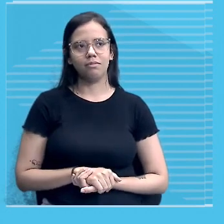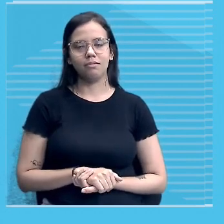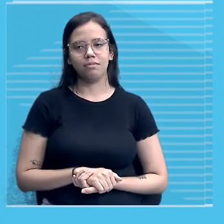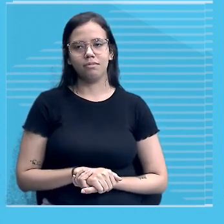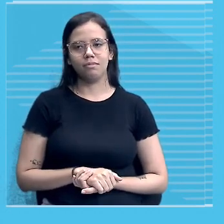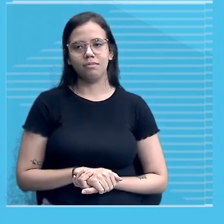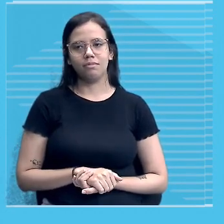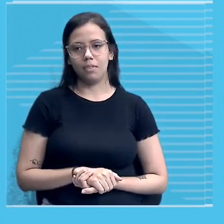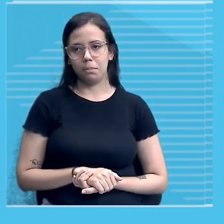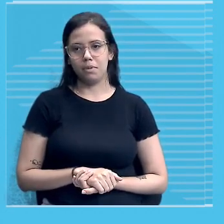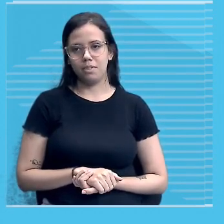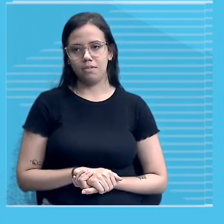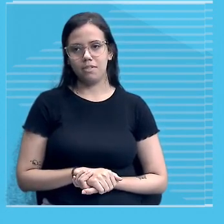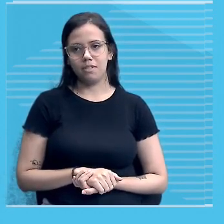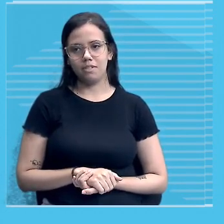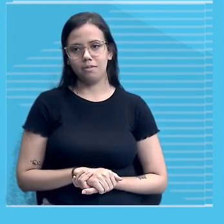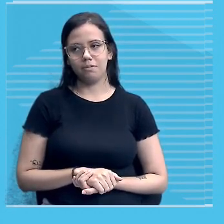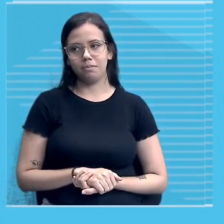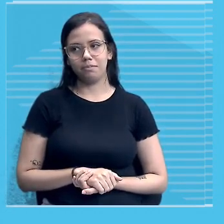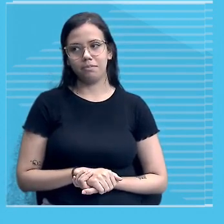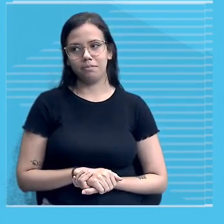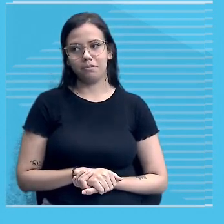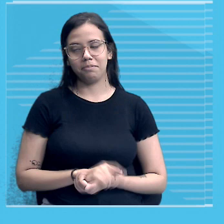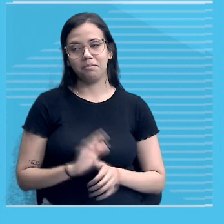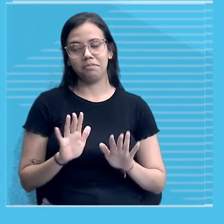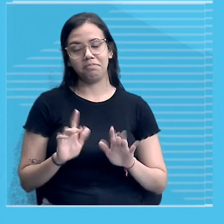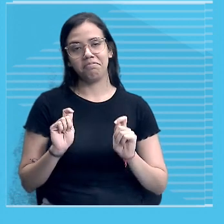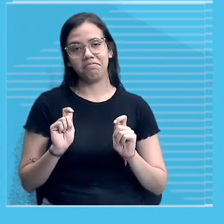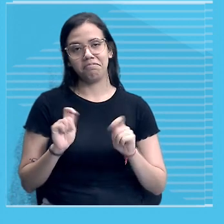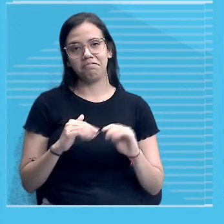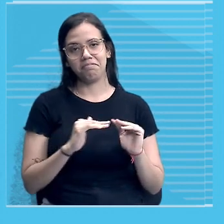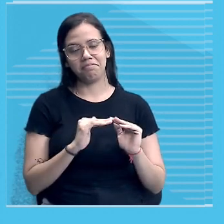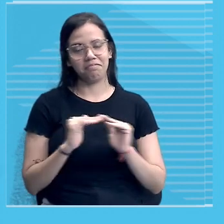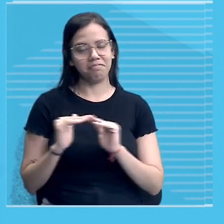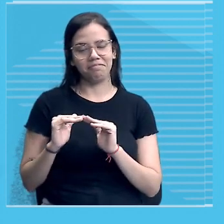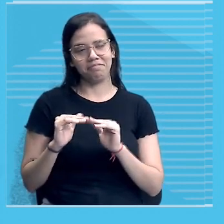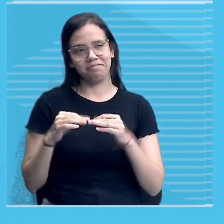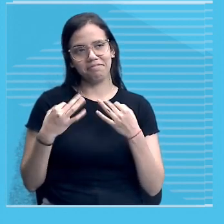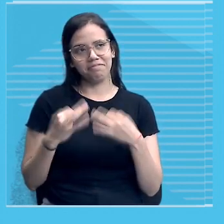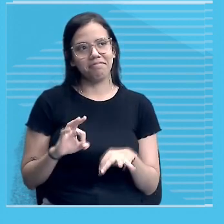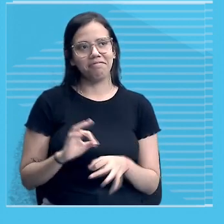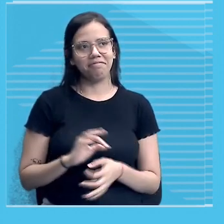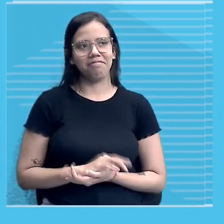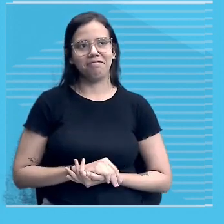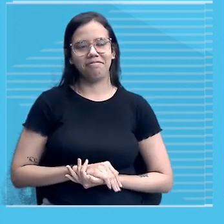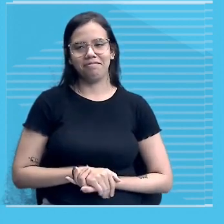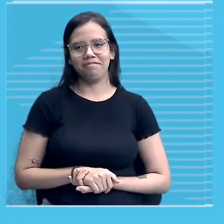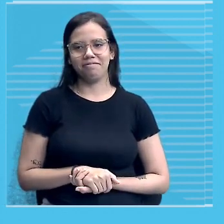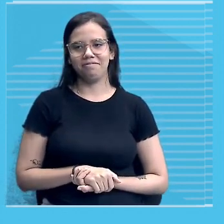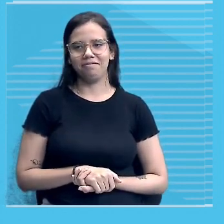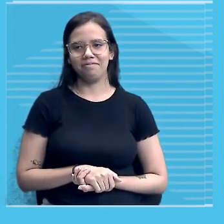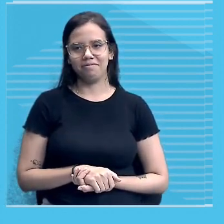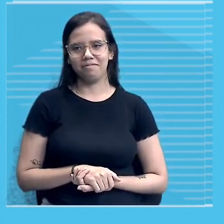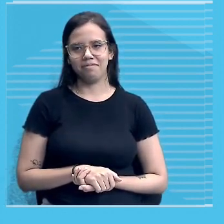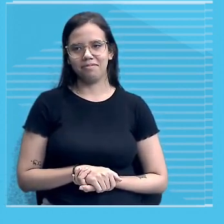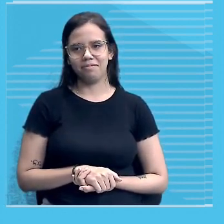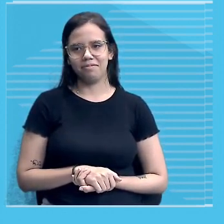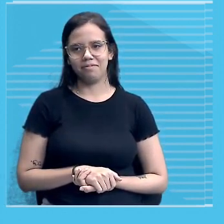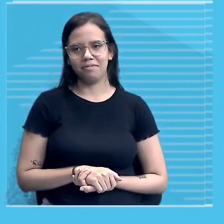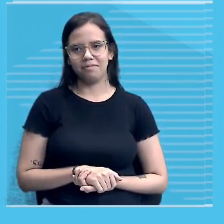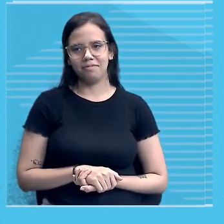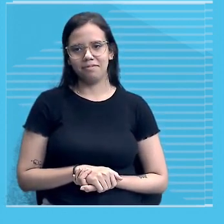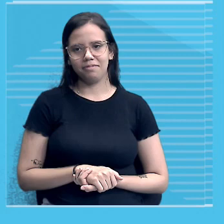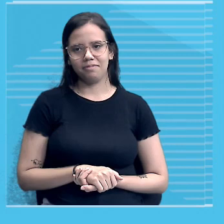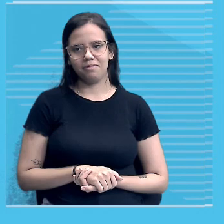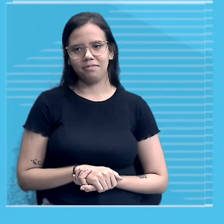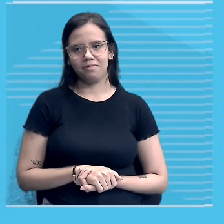aleatória aí sim mas são vizinhas no chão confirma para mim diz para mim vai e são vizinhas no